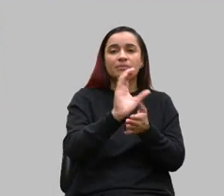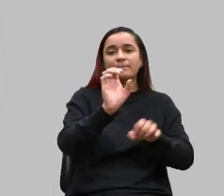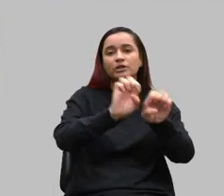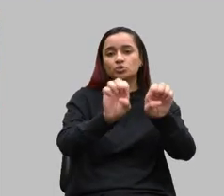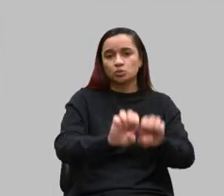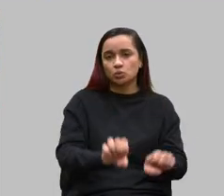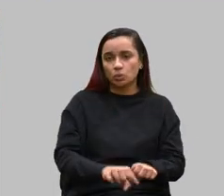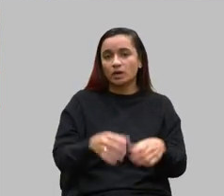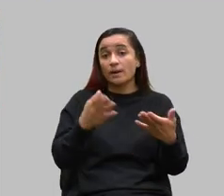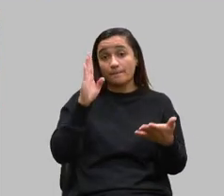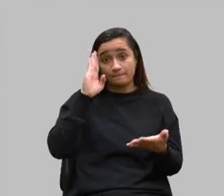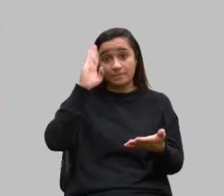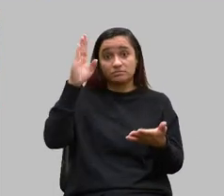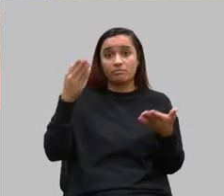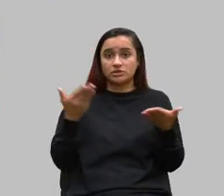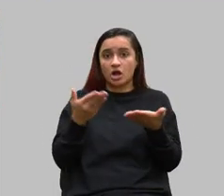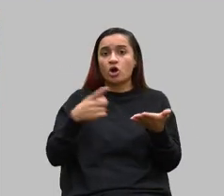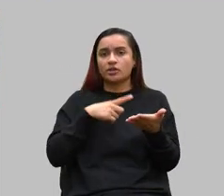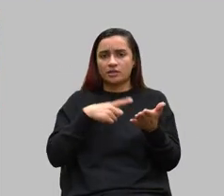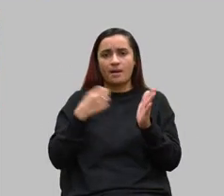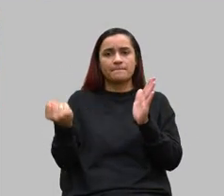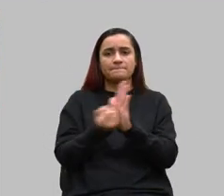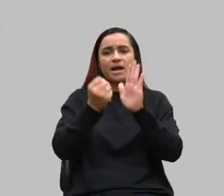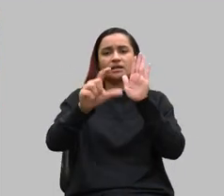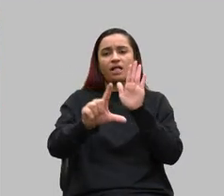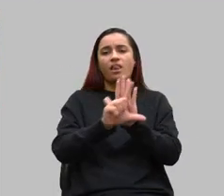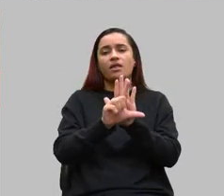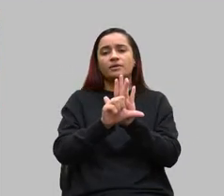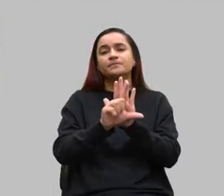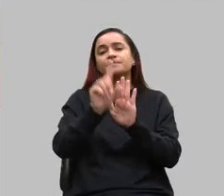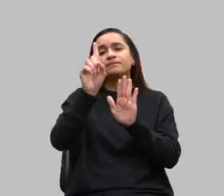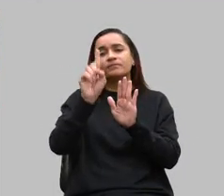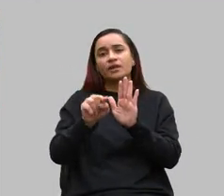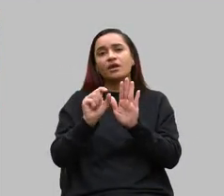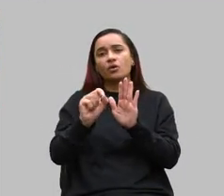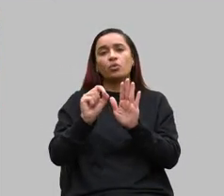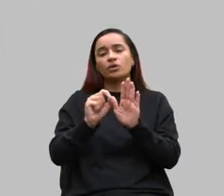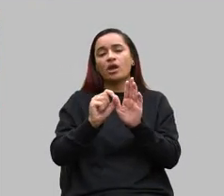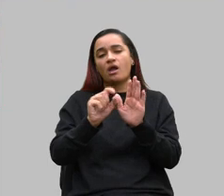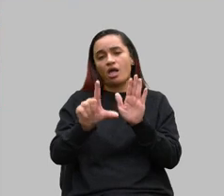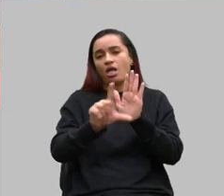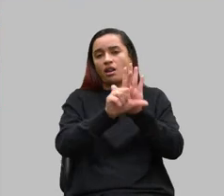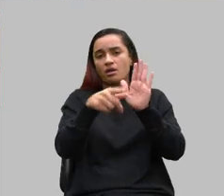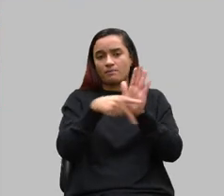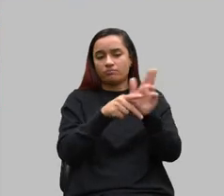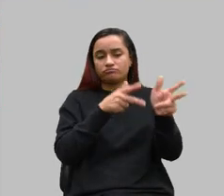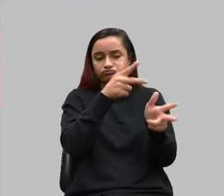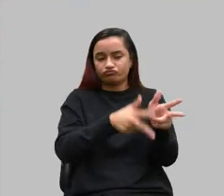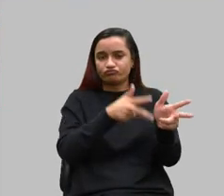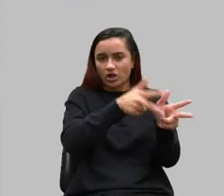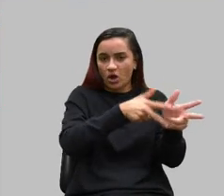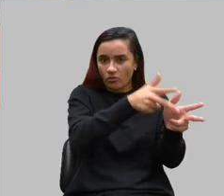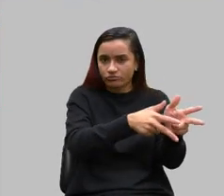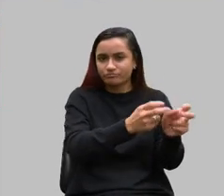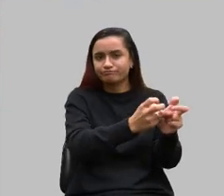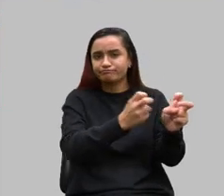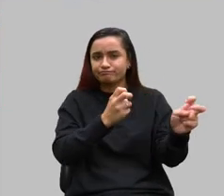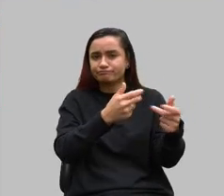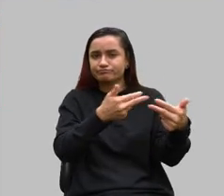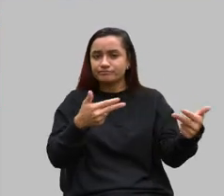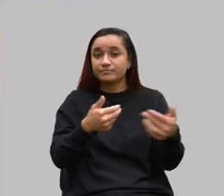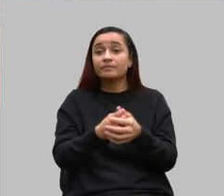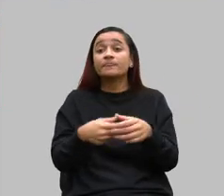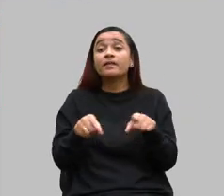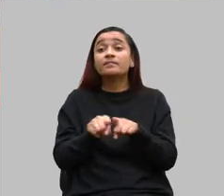vista esse esse novo Marco legal que é a questão da do Marco legal das ferrovias e também com relação às obras de